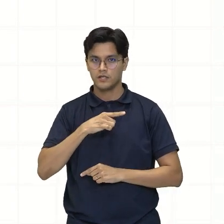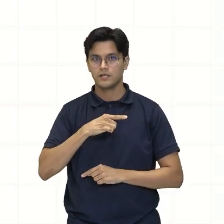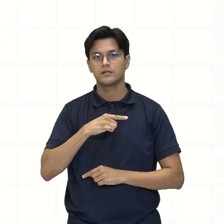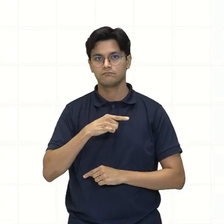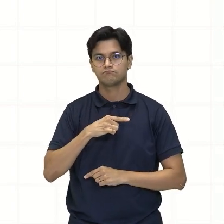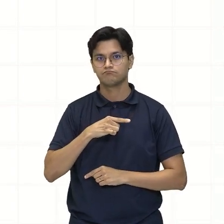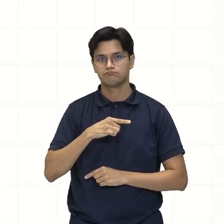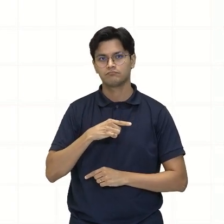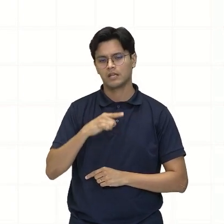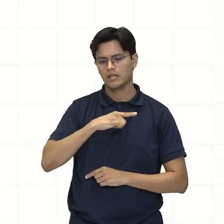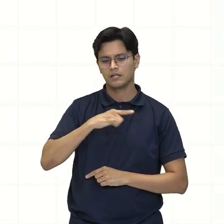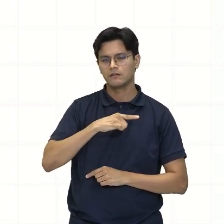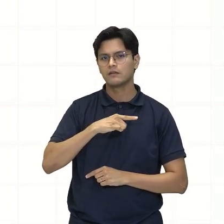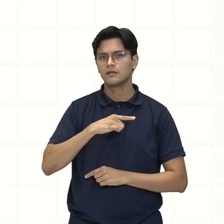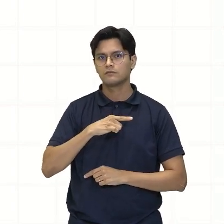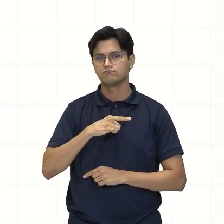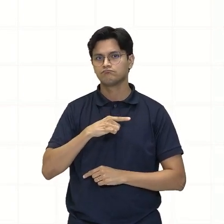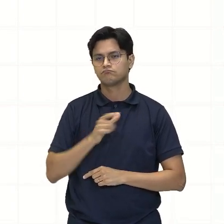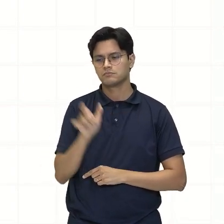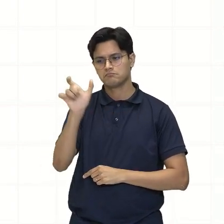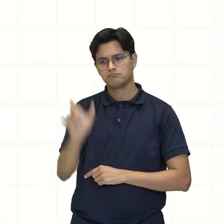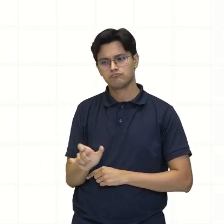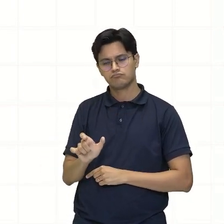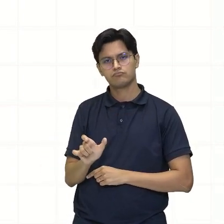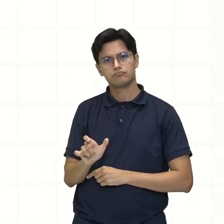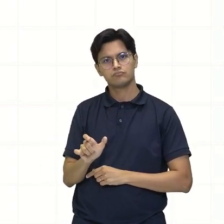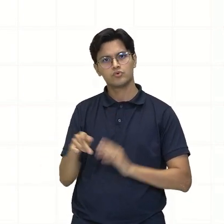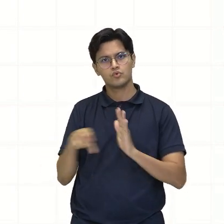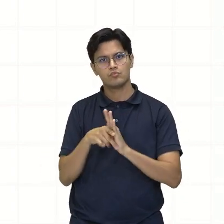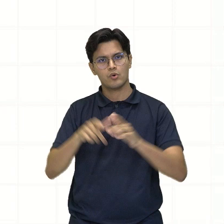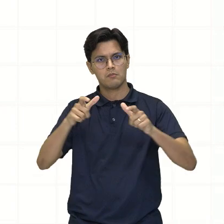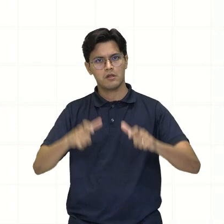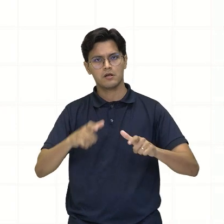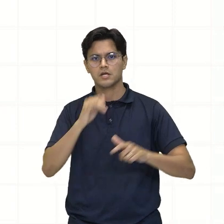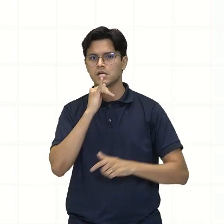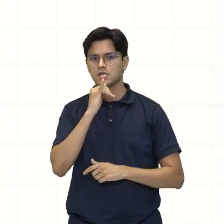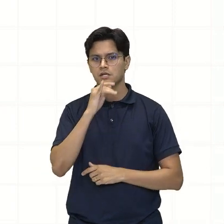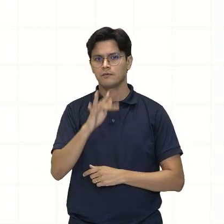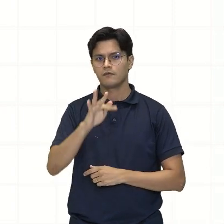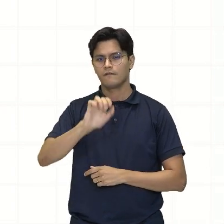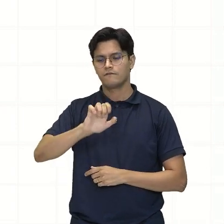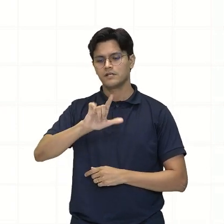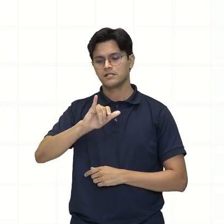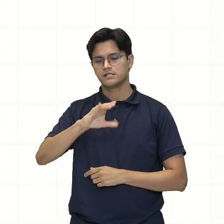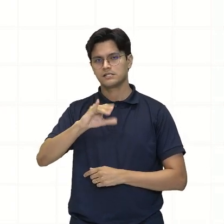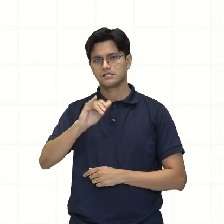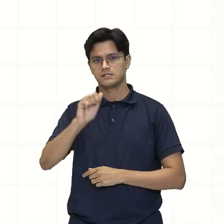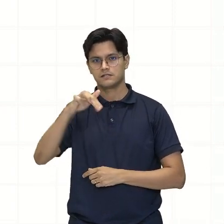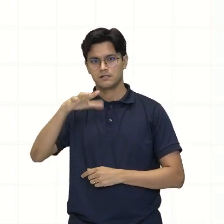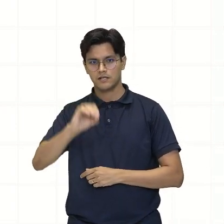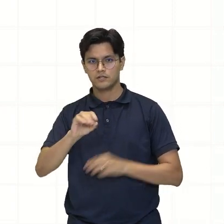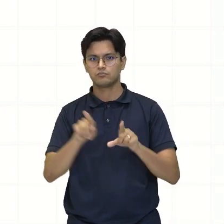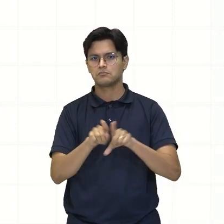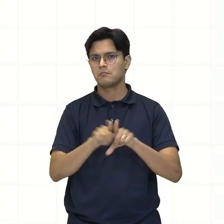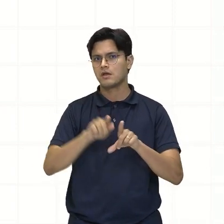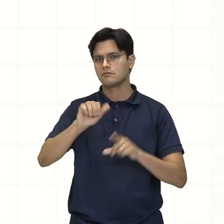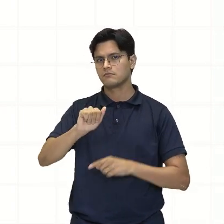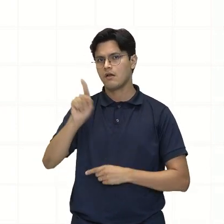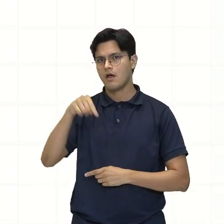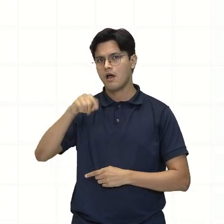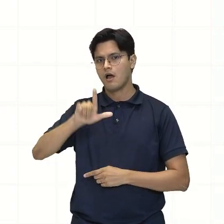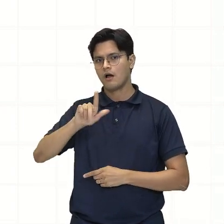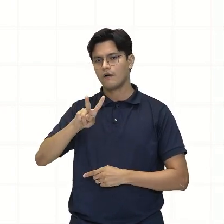né, de figuras locais, como o Feliciano Coelho de Carvalho, como Álvares de Souza,